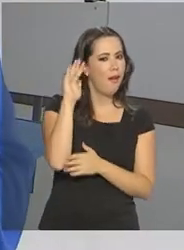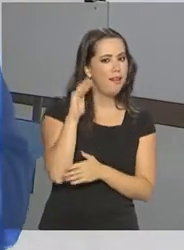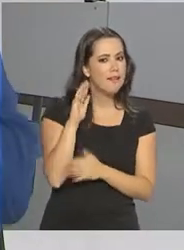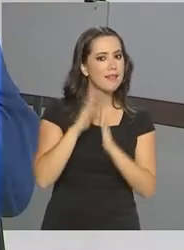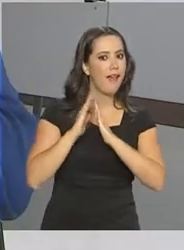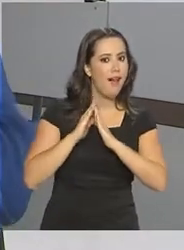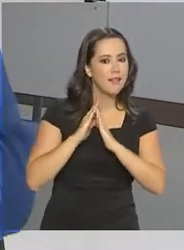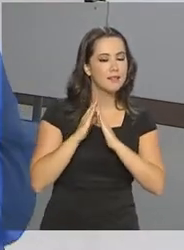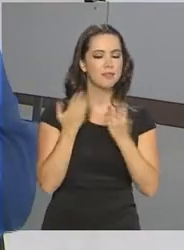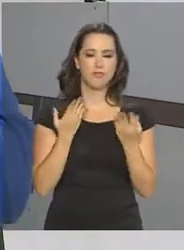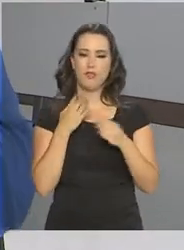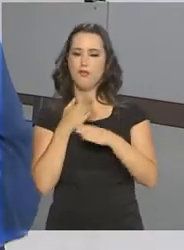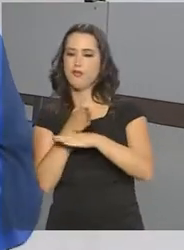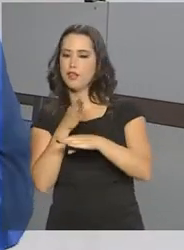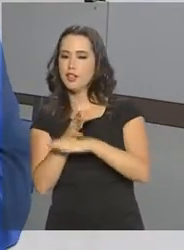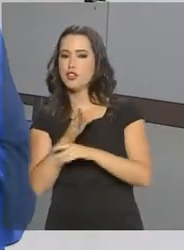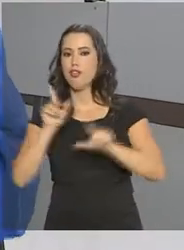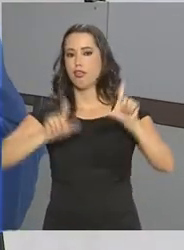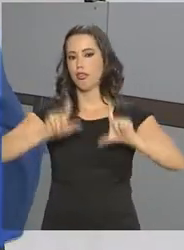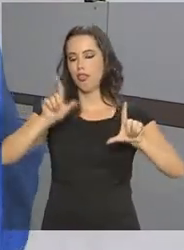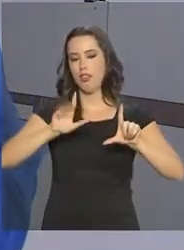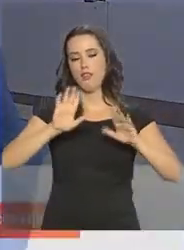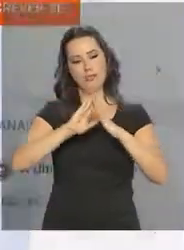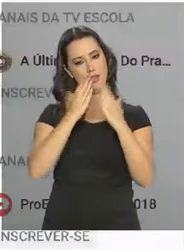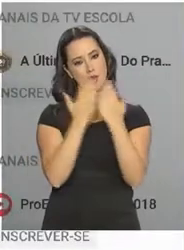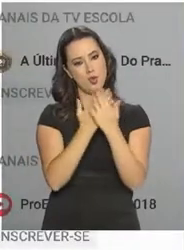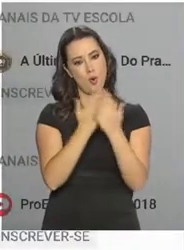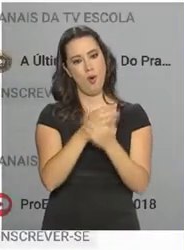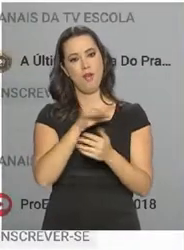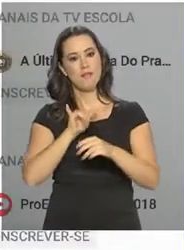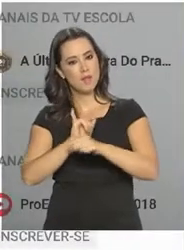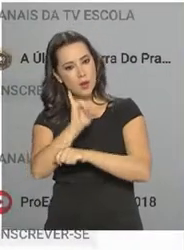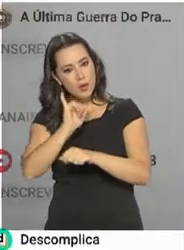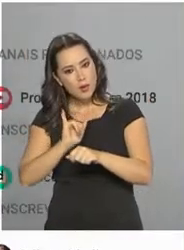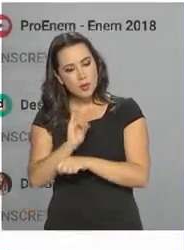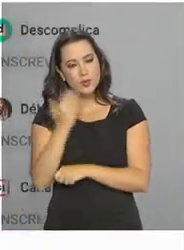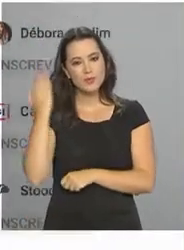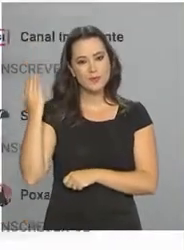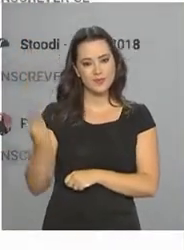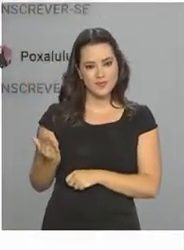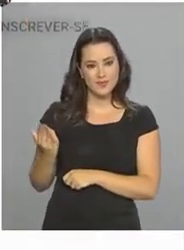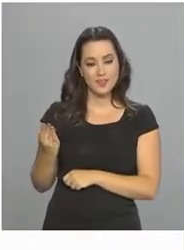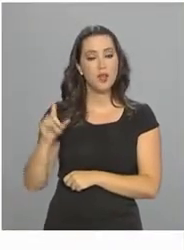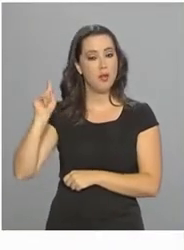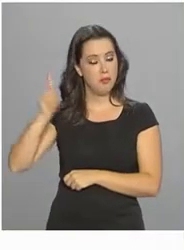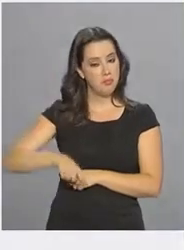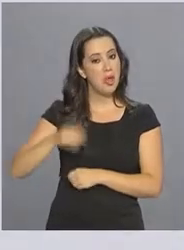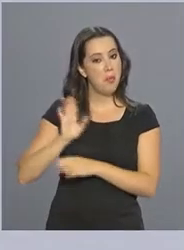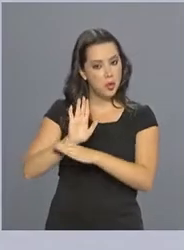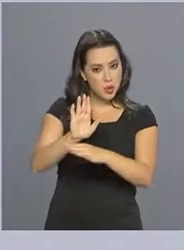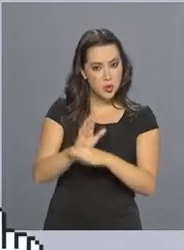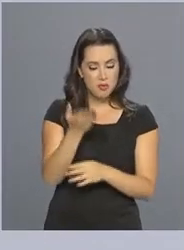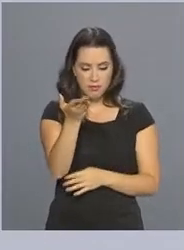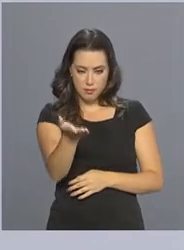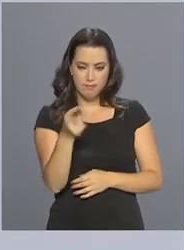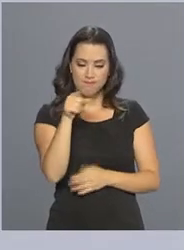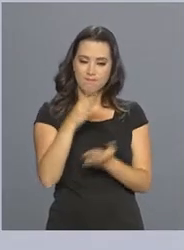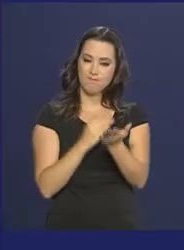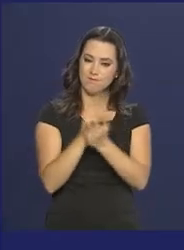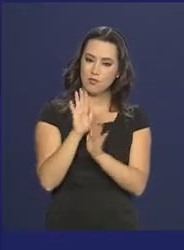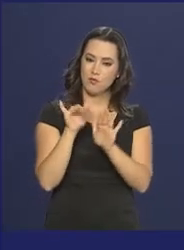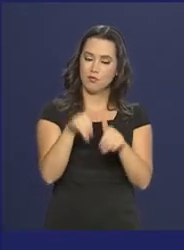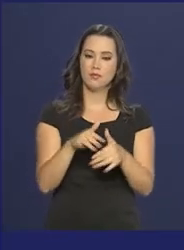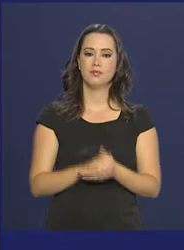casa acessando a tv escola pelo youtube vale a pena conferir o material pode te ajudar nessa reta final